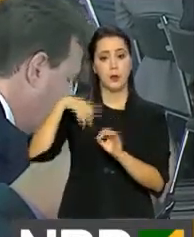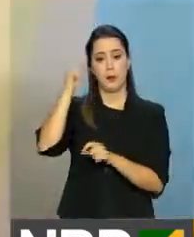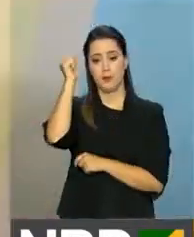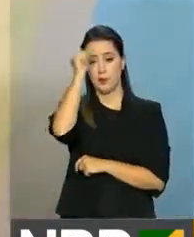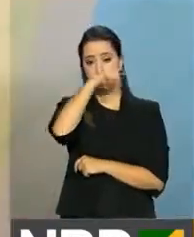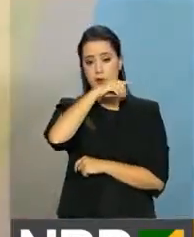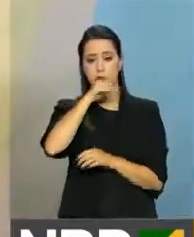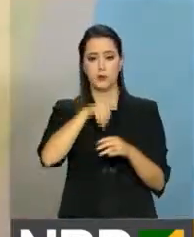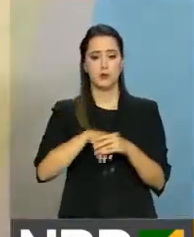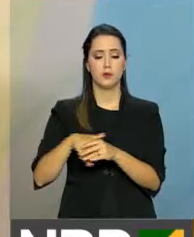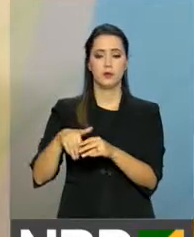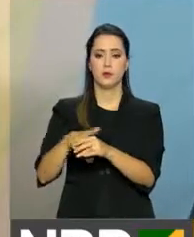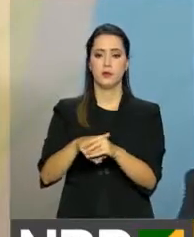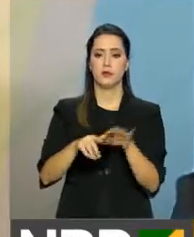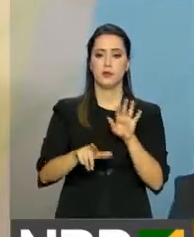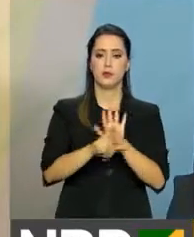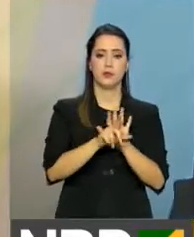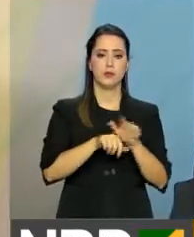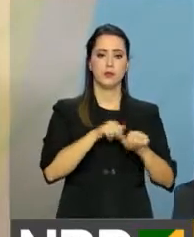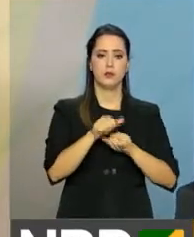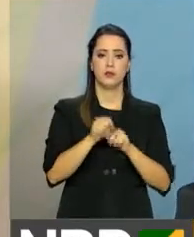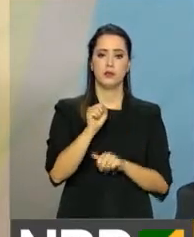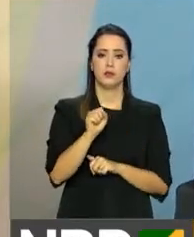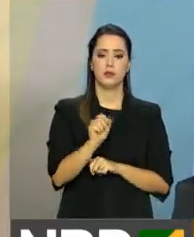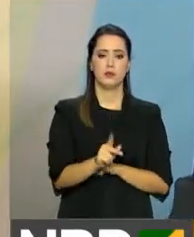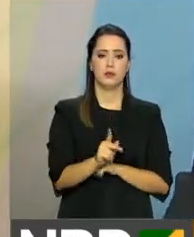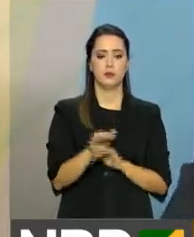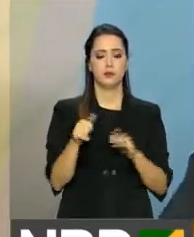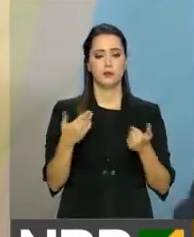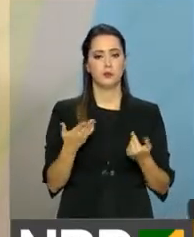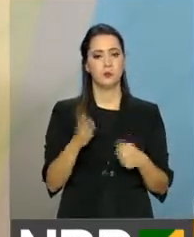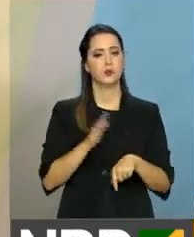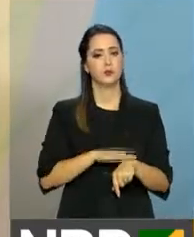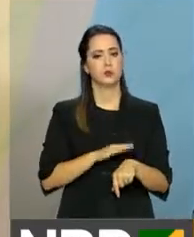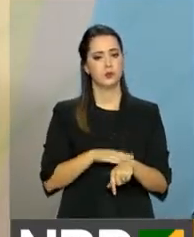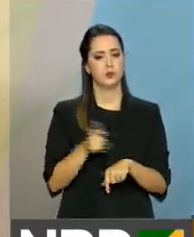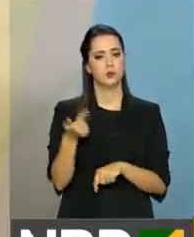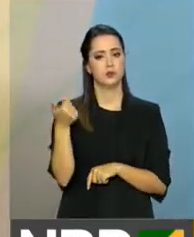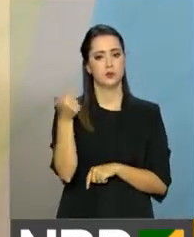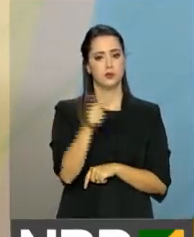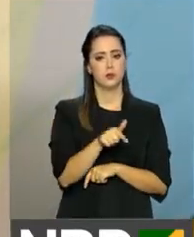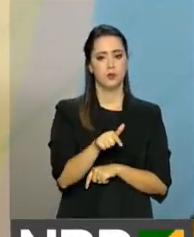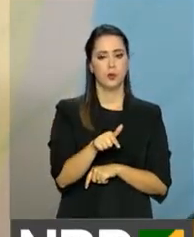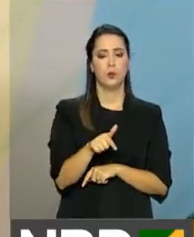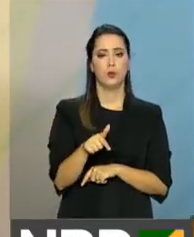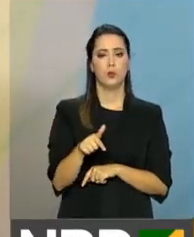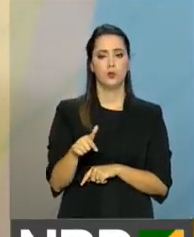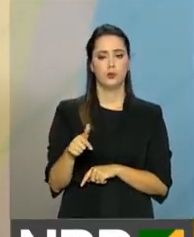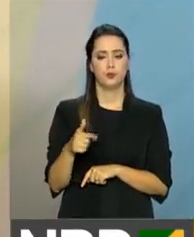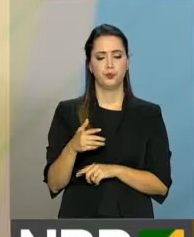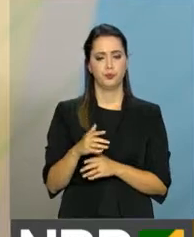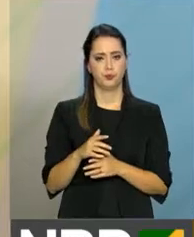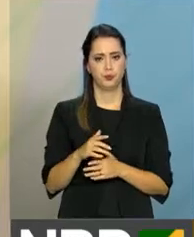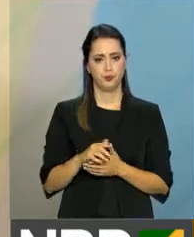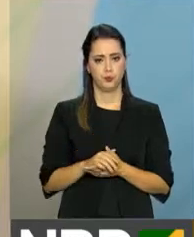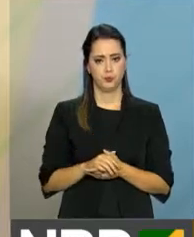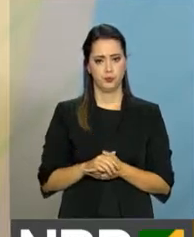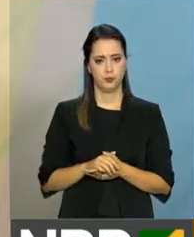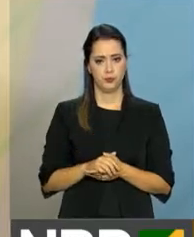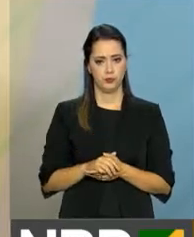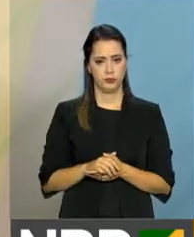votar a reforma previdenciária e centro e tempo aqui vai mais um gesto é digamos assim